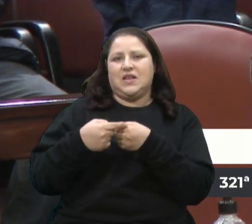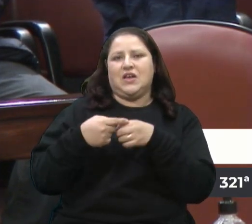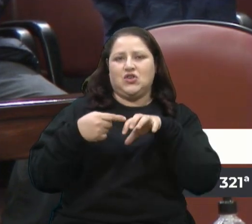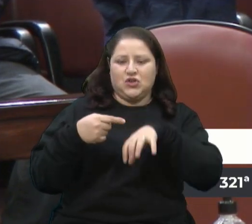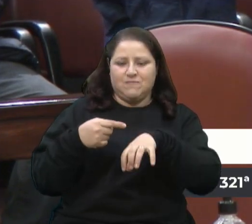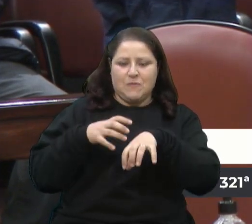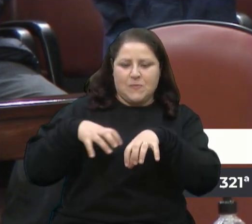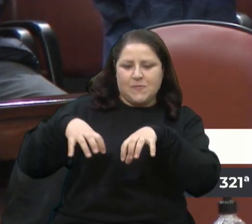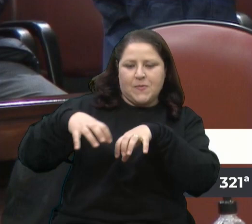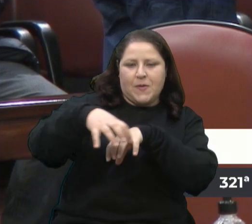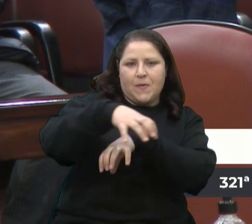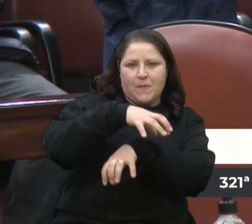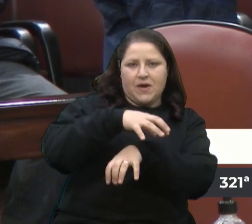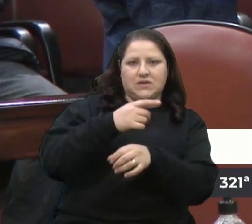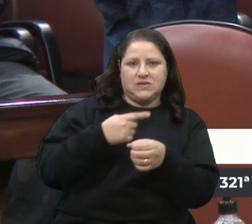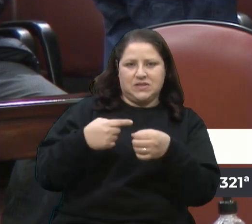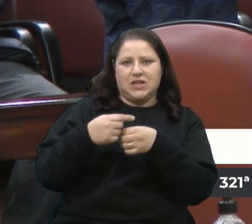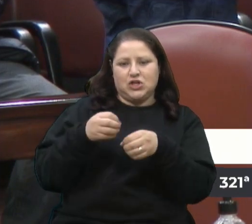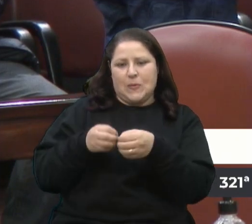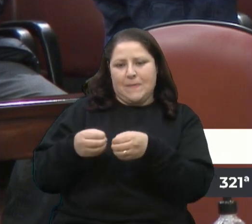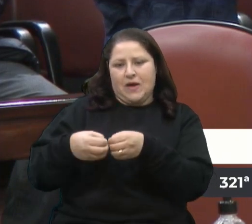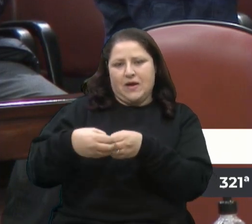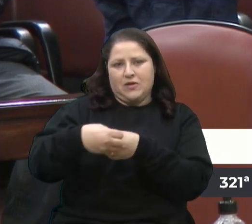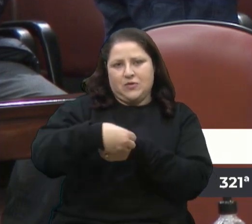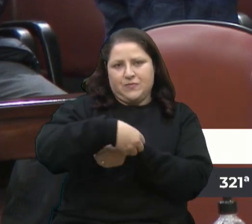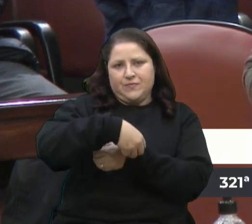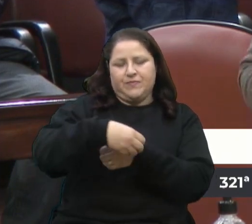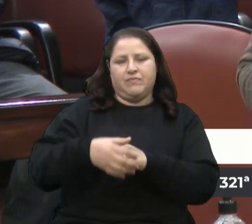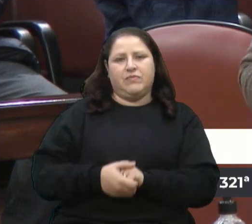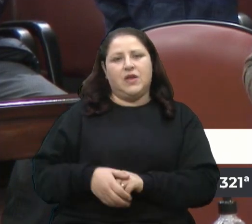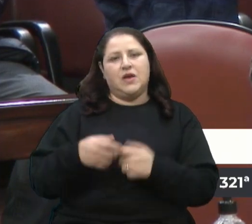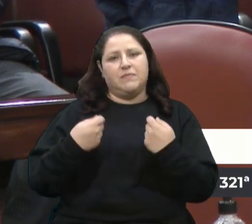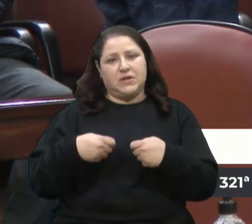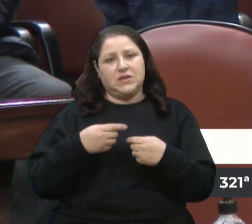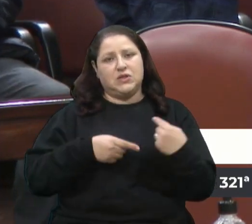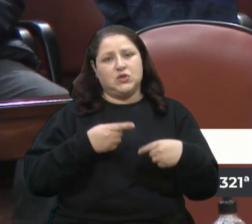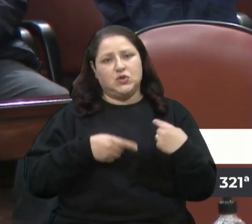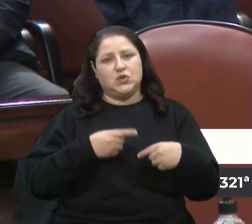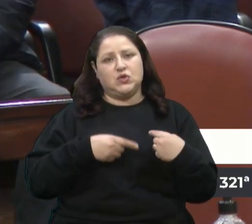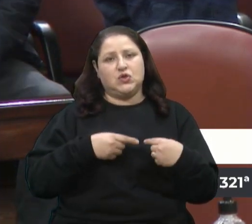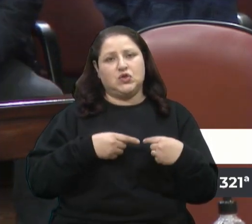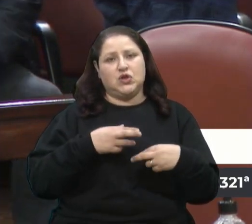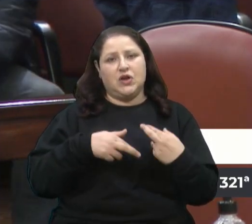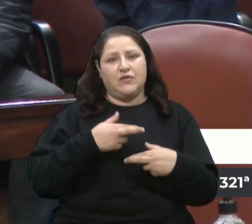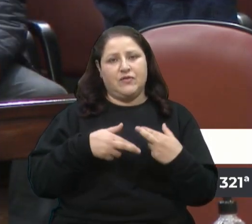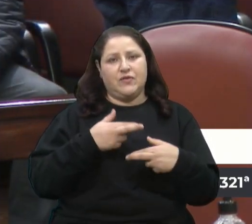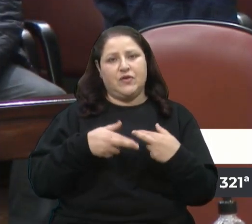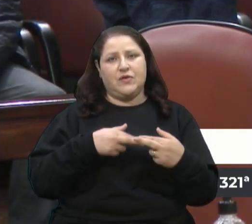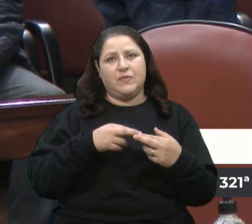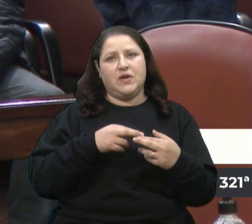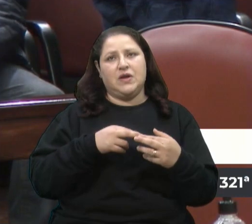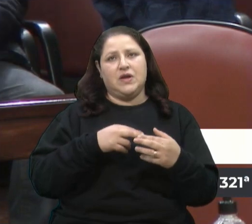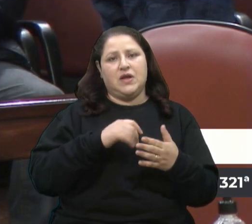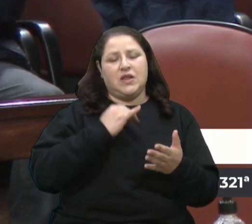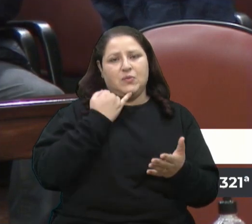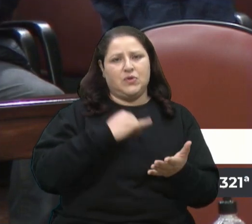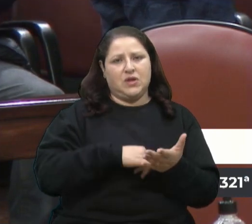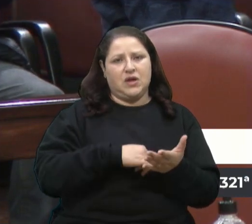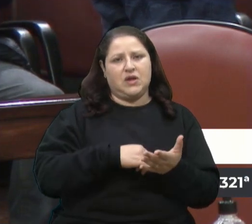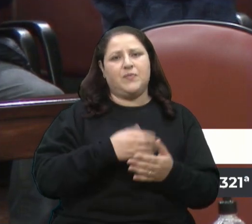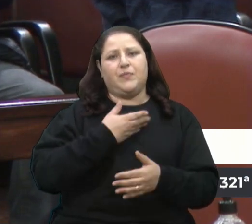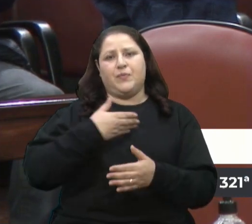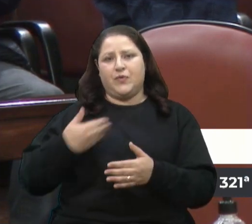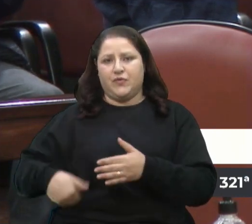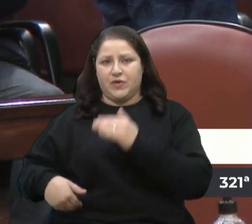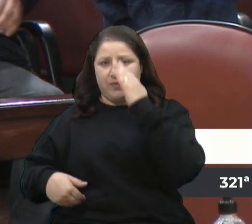no entorno. Olha, vereador, temos que discutir reforma tributária. O governo Bolsonaro estava discutindo uma outra situação,